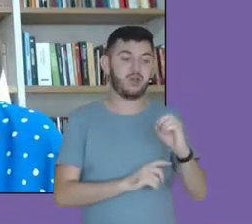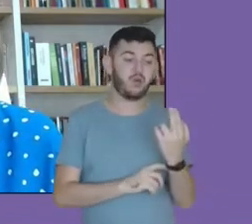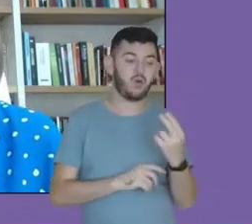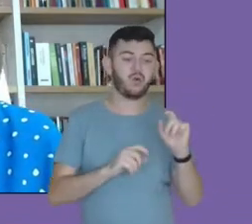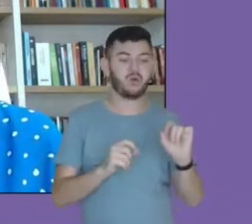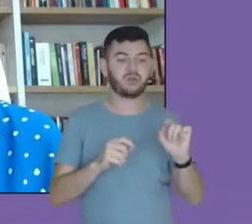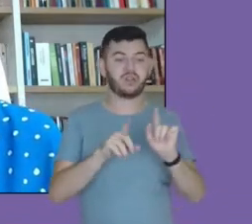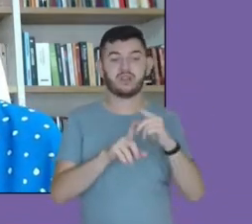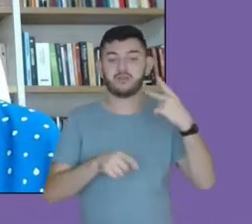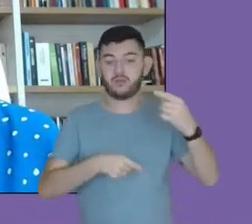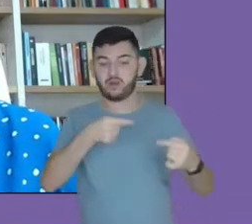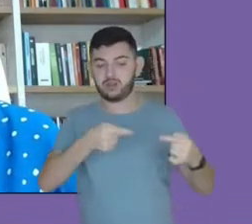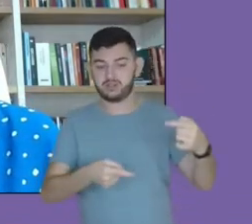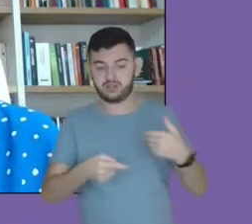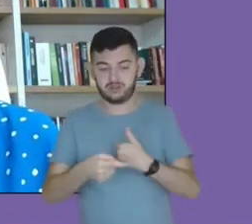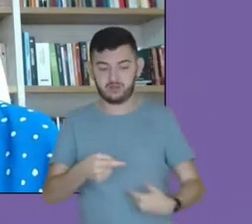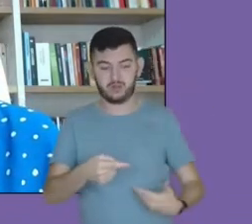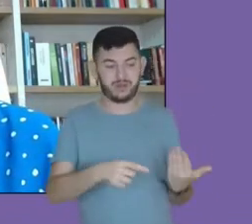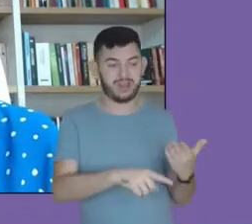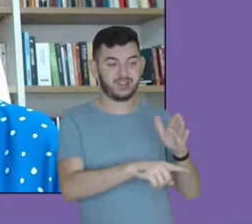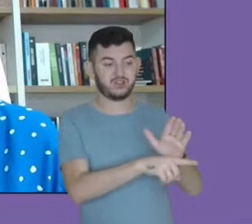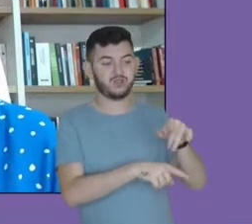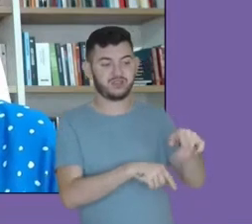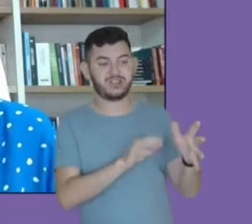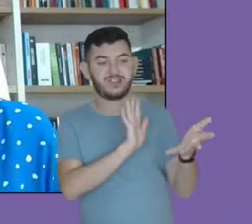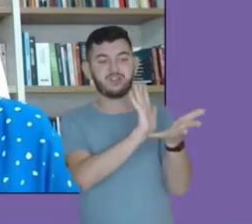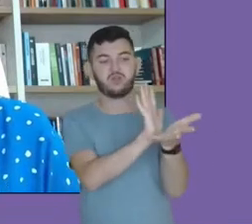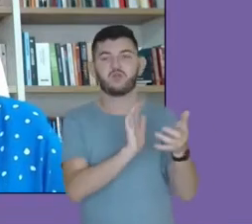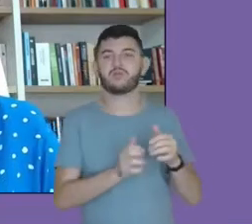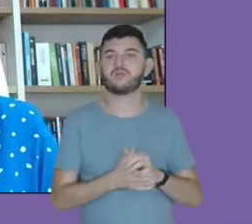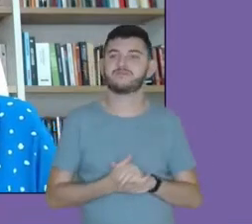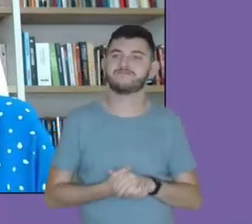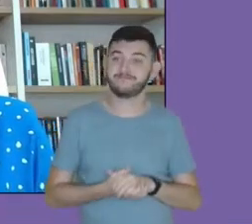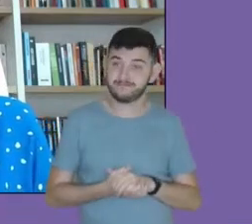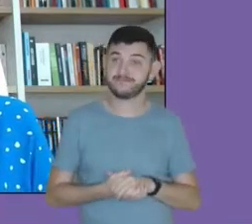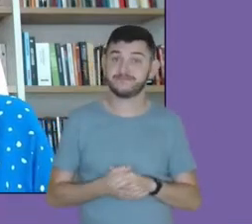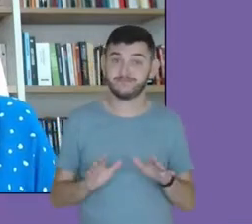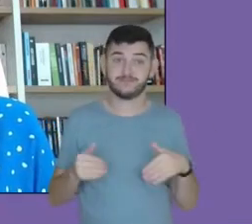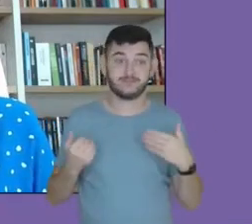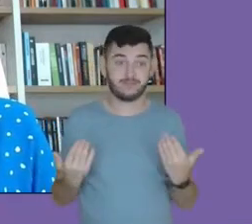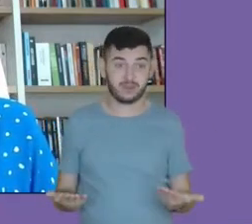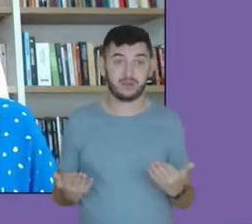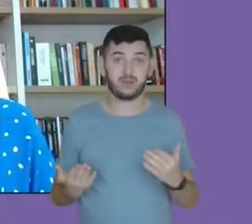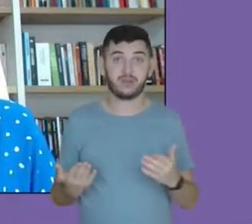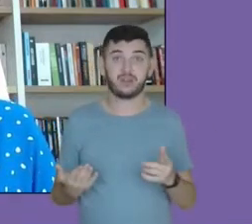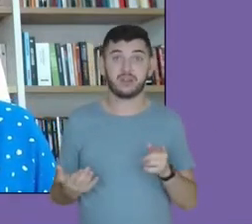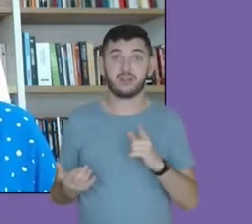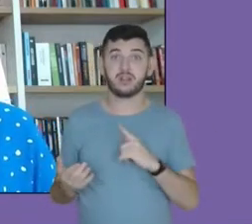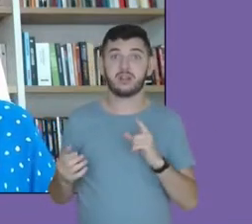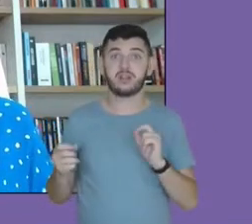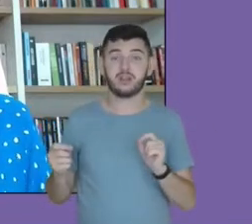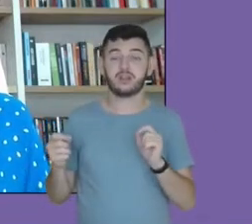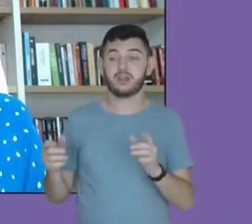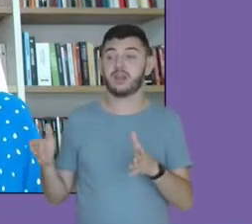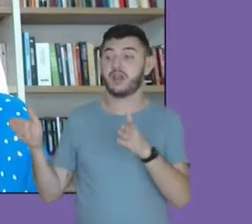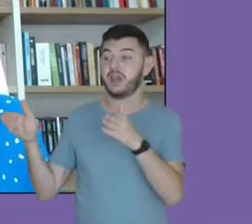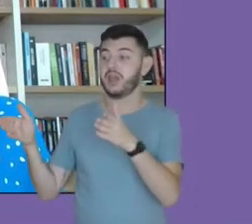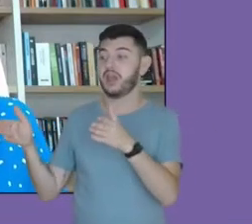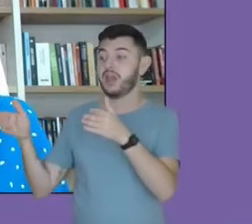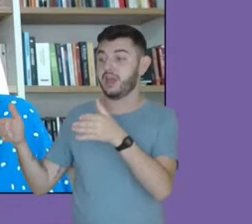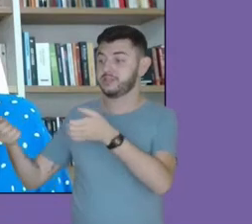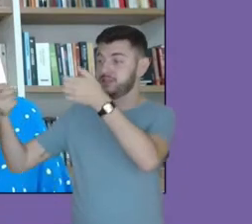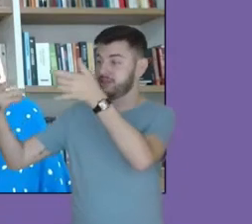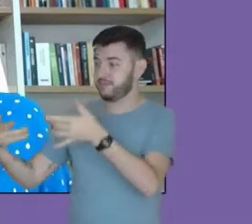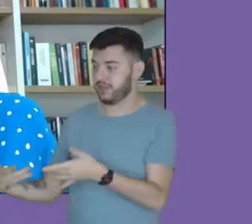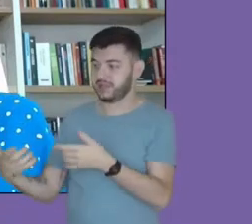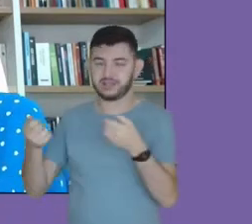políticas públicas desenvolvidas. Então, essas duas abordagens, elas se complementam. E